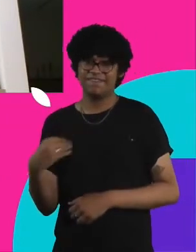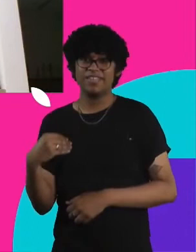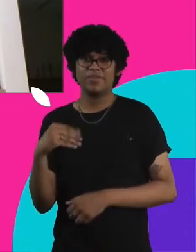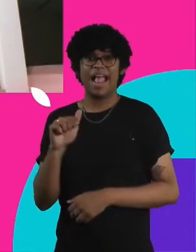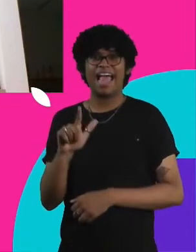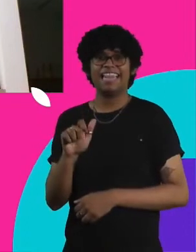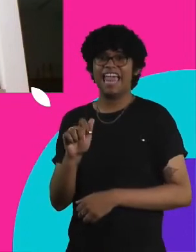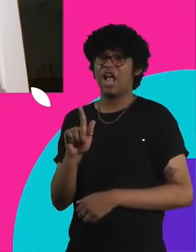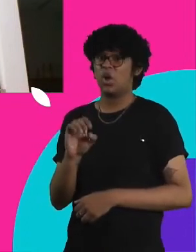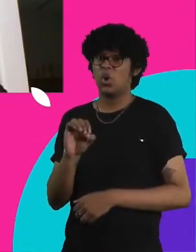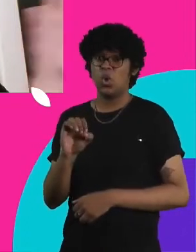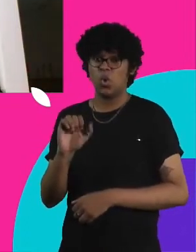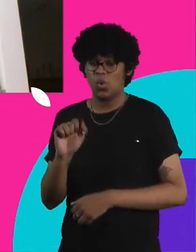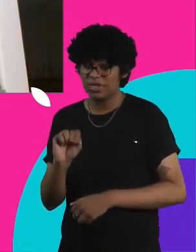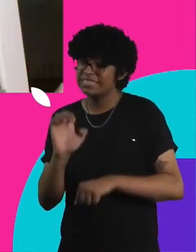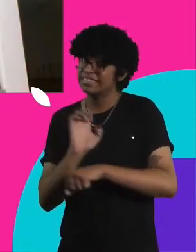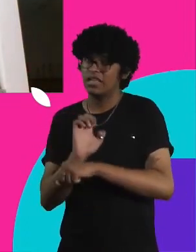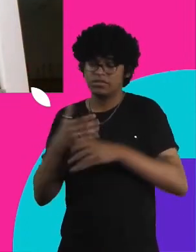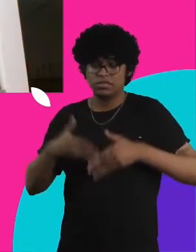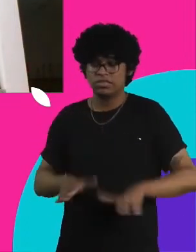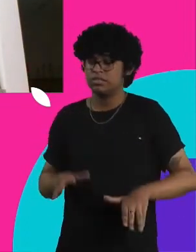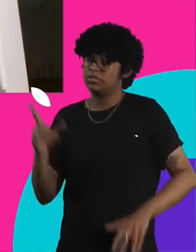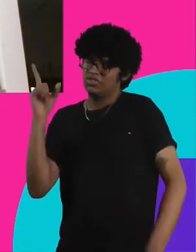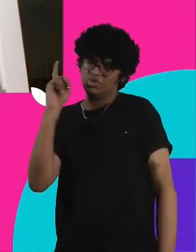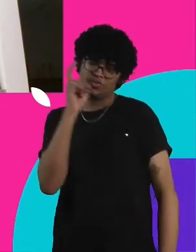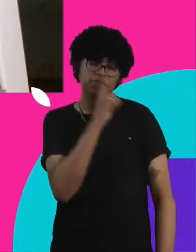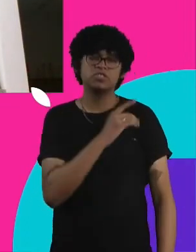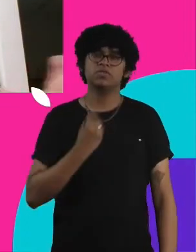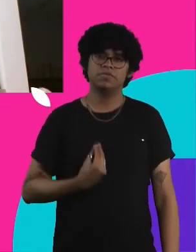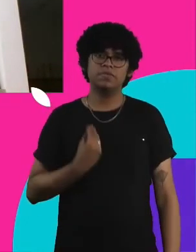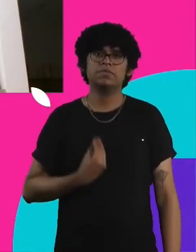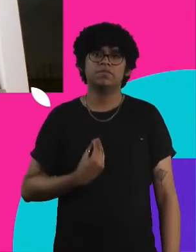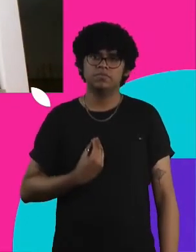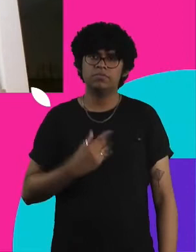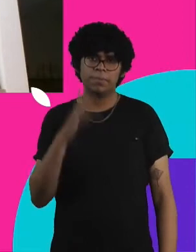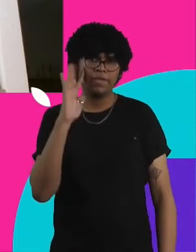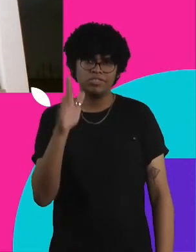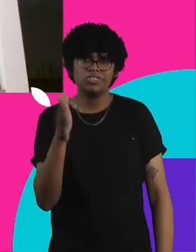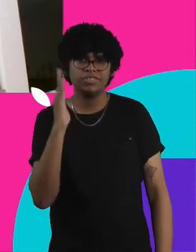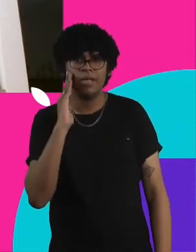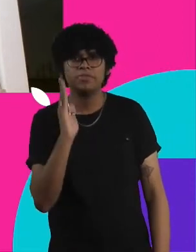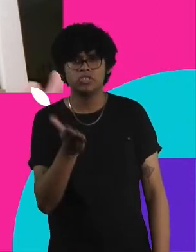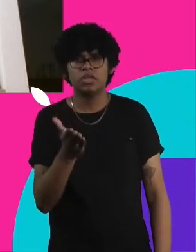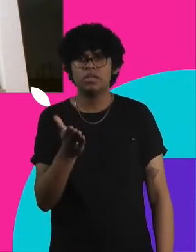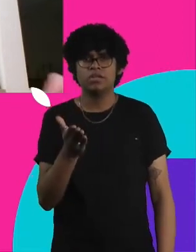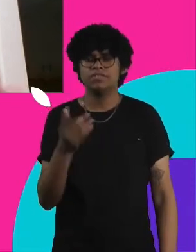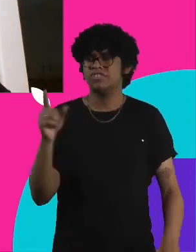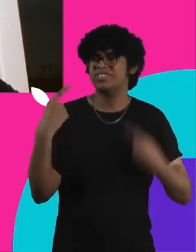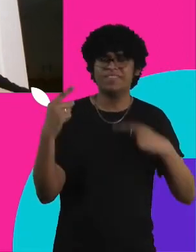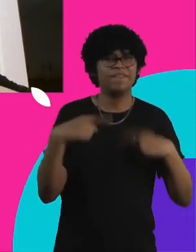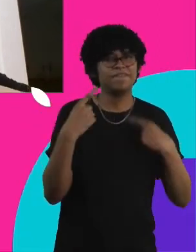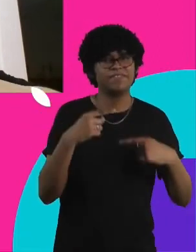Alagoas, com a extrema dificuldade, com todas que vocês podem imaginar, e todos os desafios, sem romantizar nenhuma